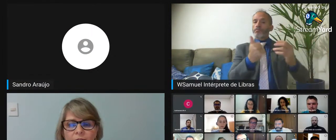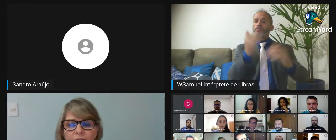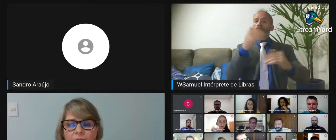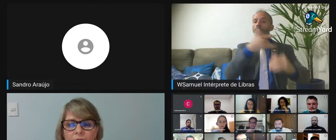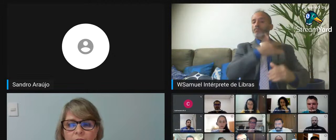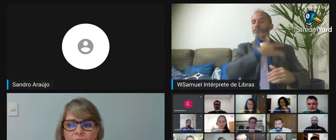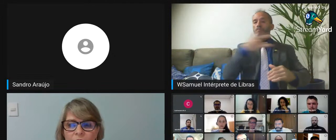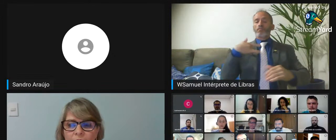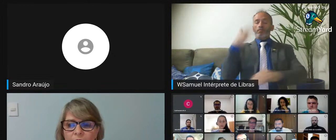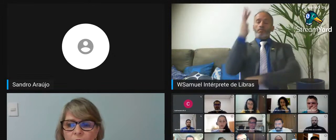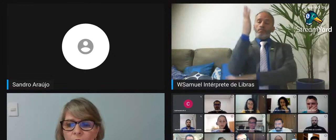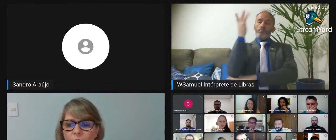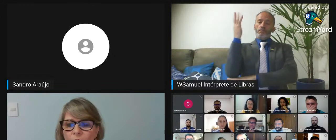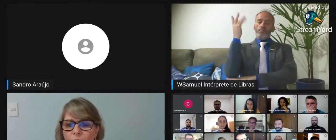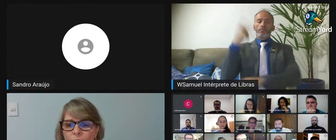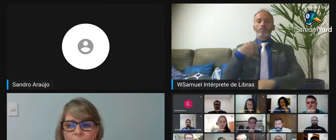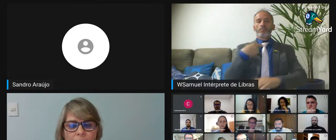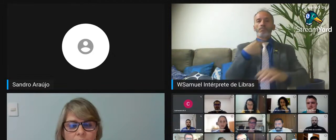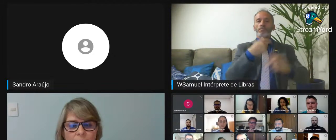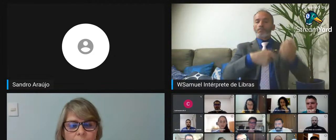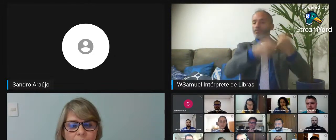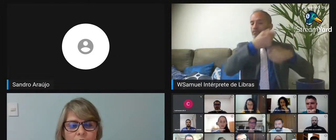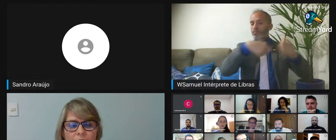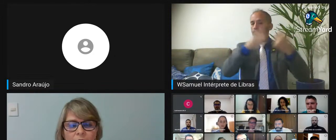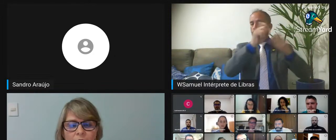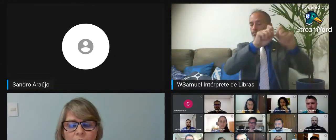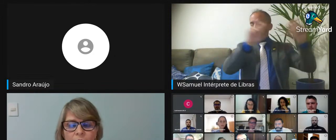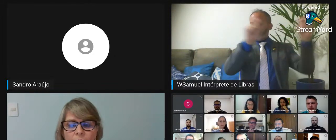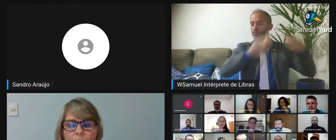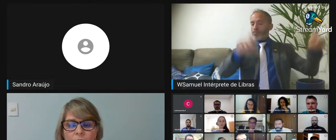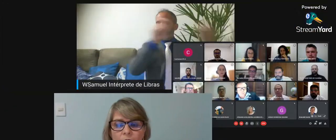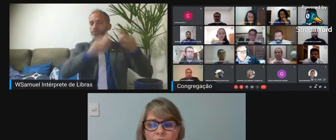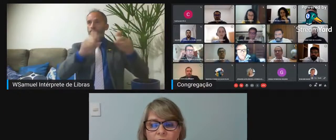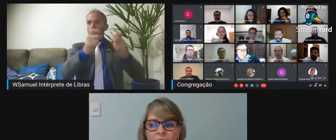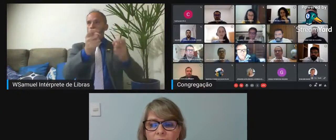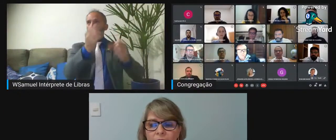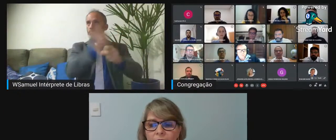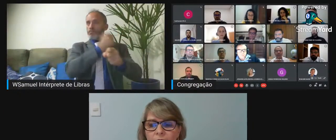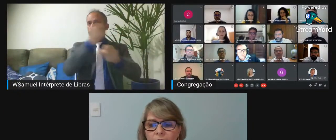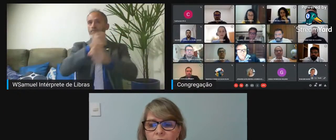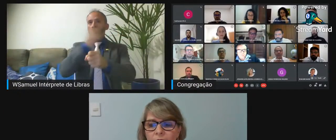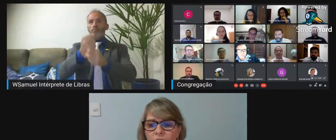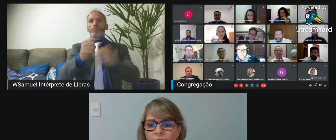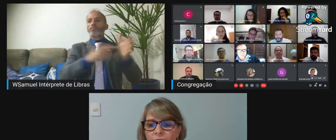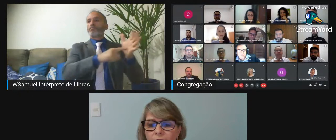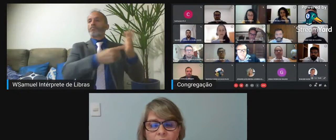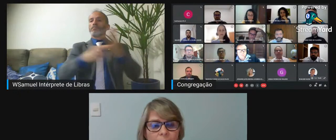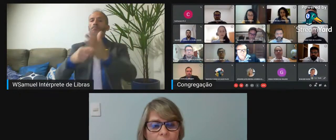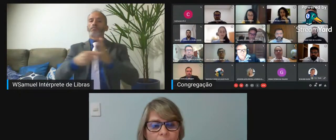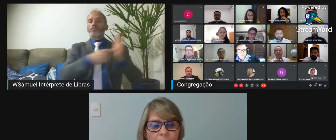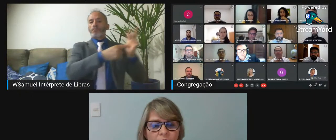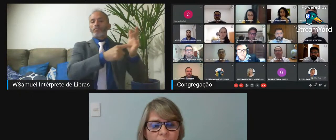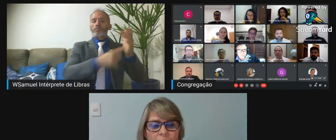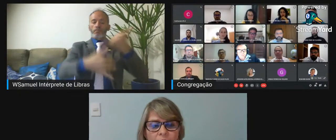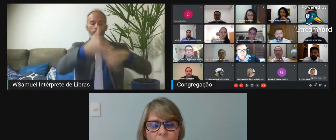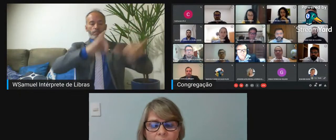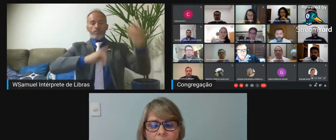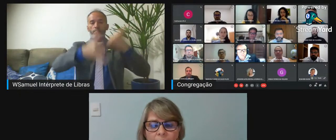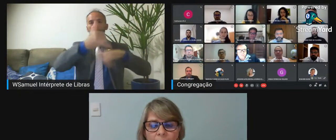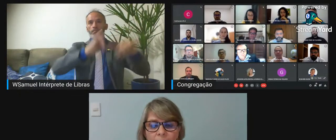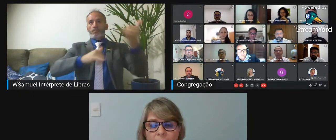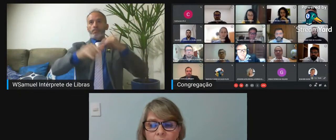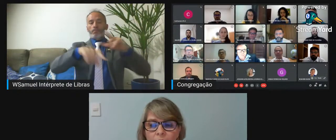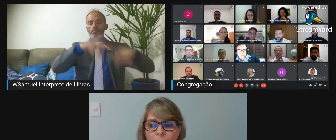e Sanitária, Engenharia de Controle e Automação, Engenharia Civil, Engenharia Mecânica, Engenharia Química e Engenharia